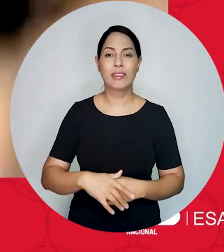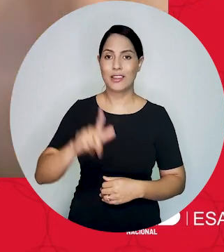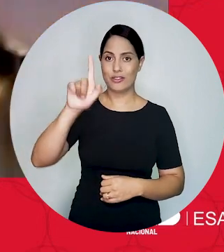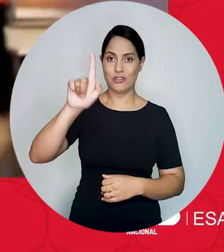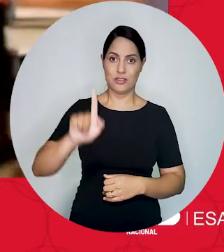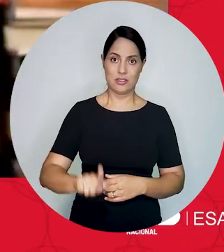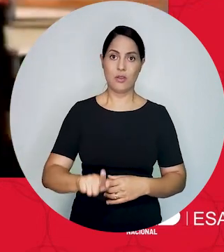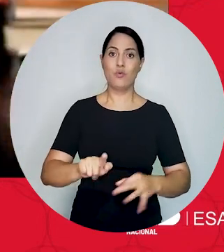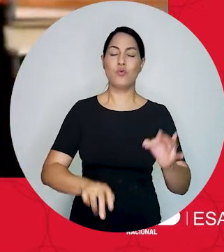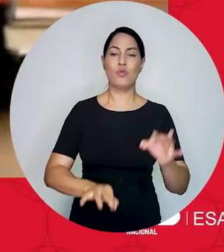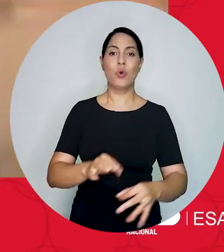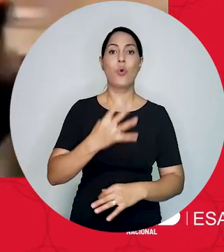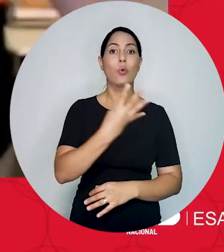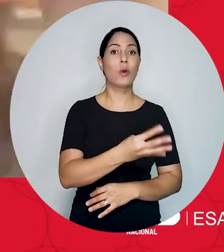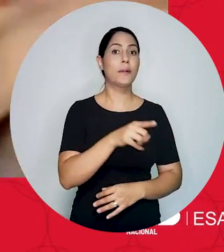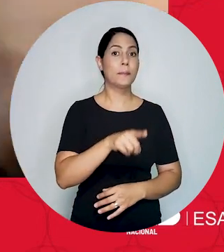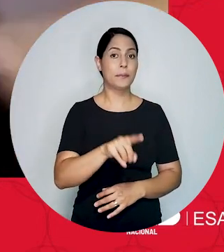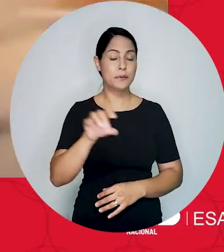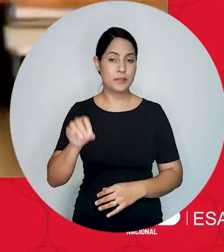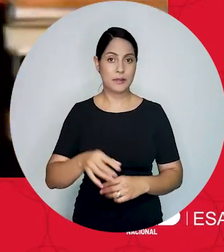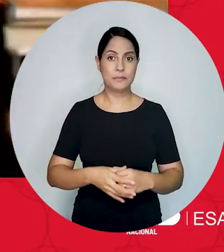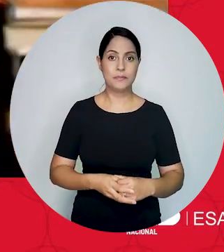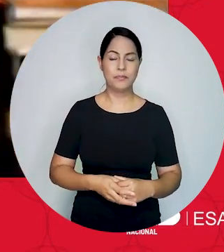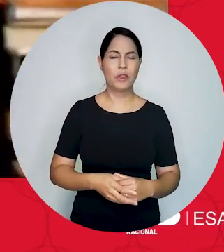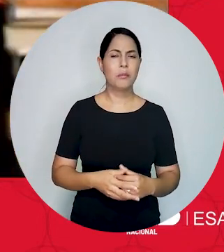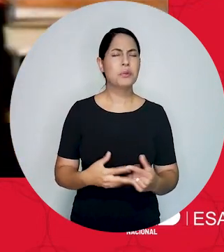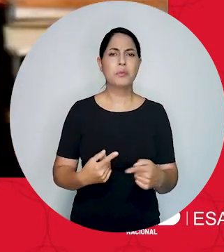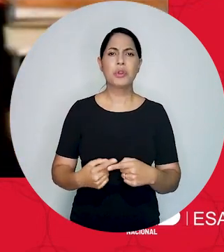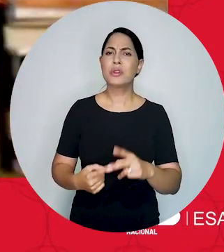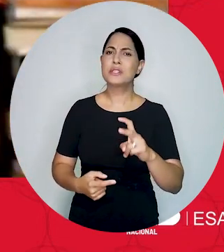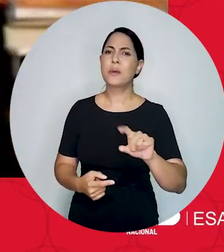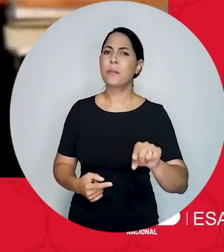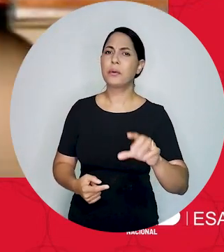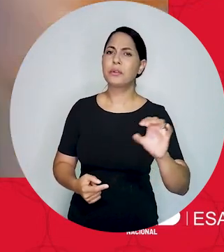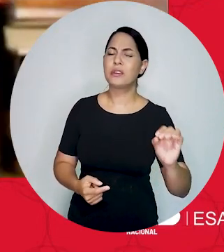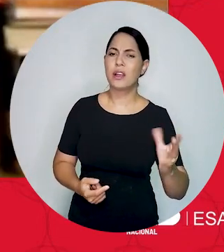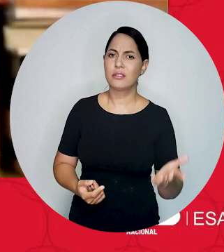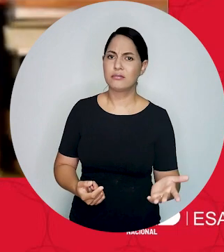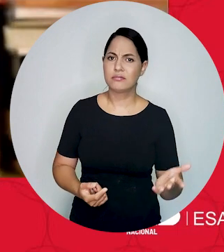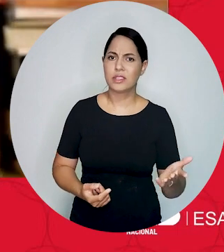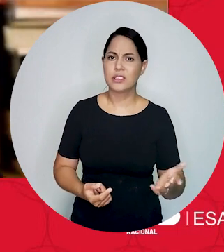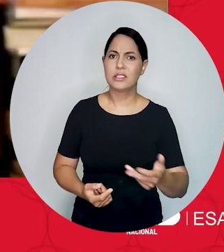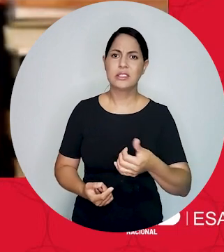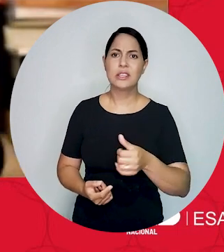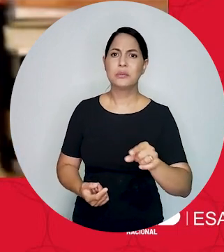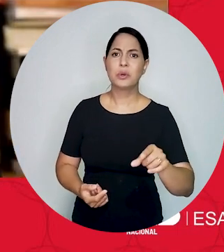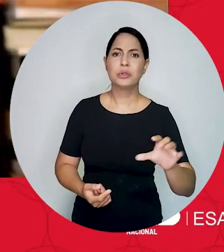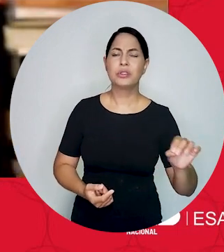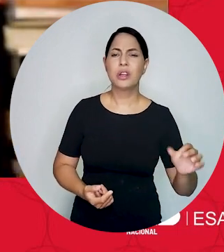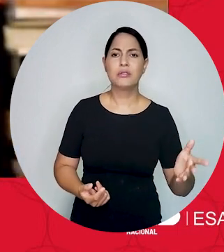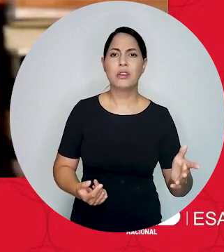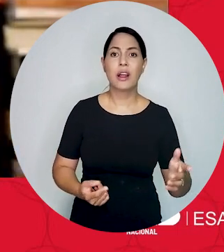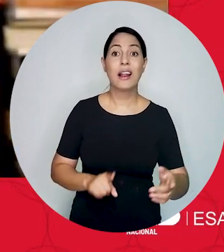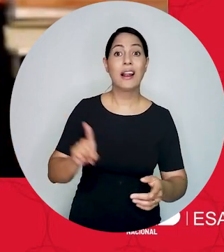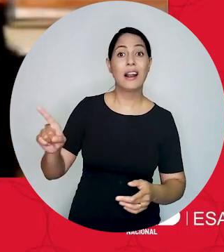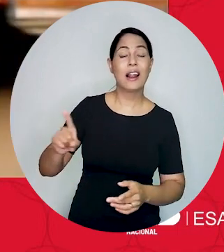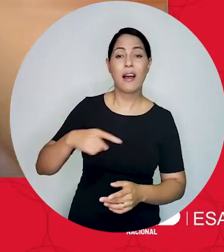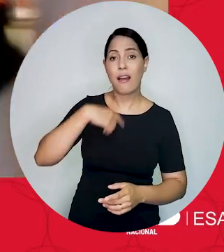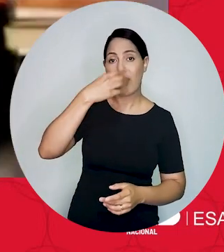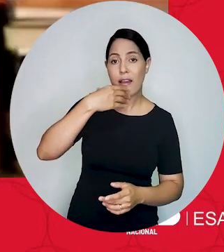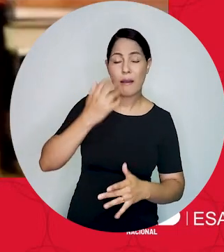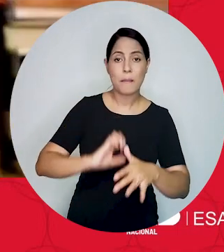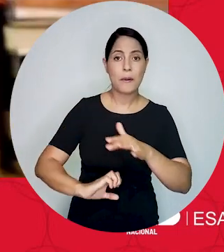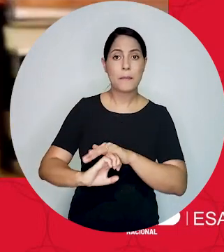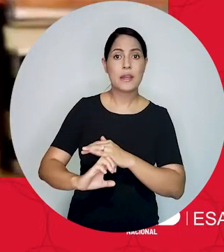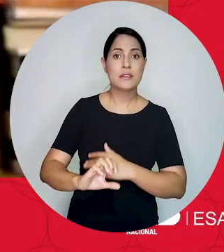por que se chama de gestão jurídica 4.0, por que não 5.0, 6.0, né? A